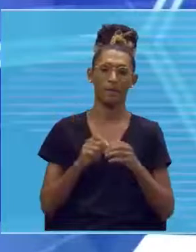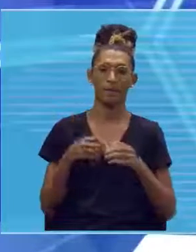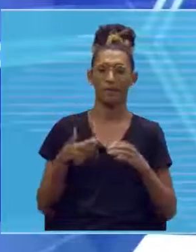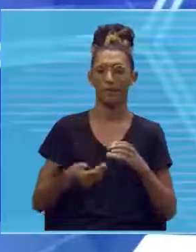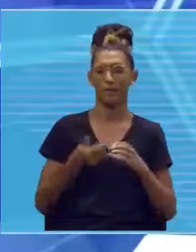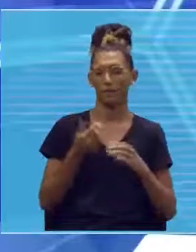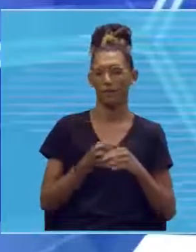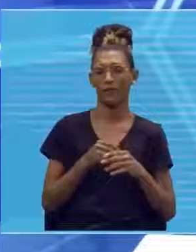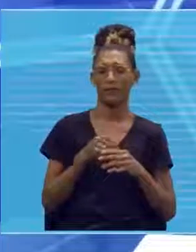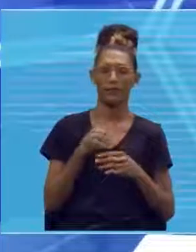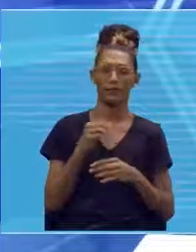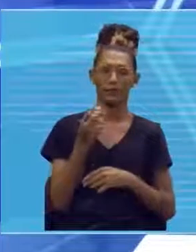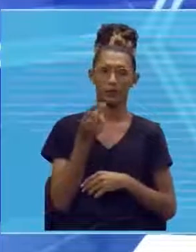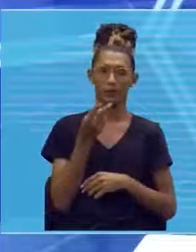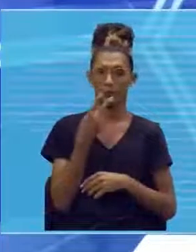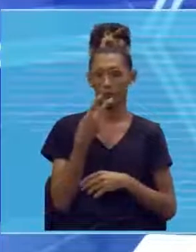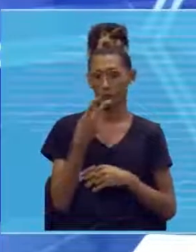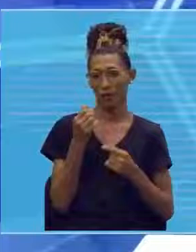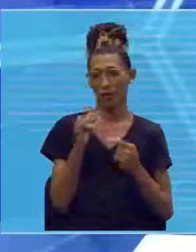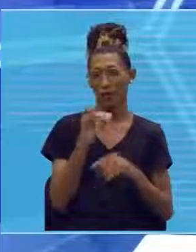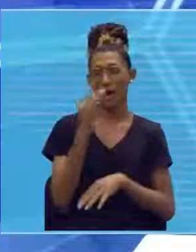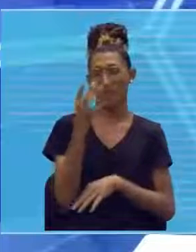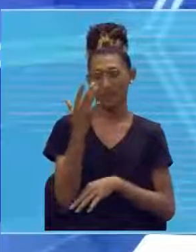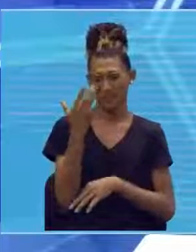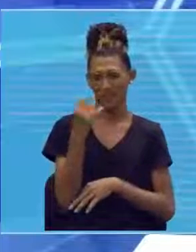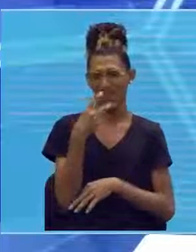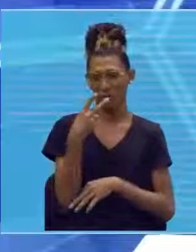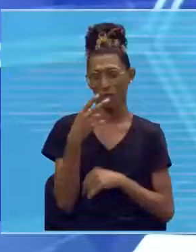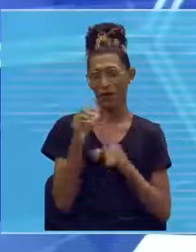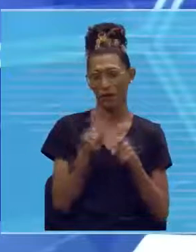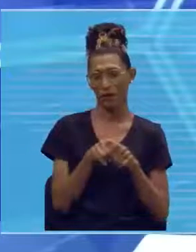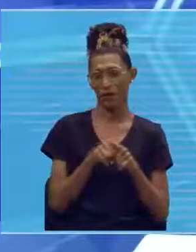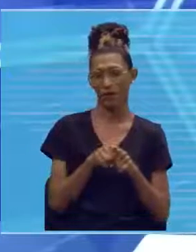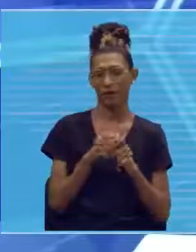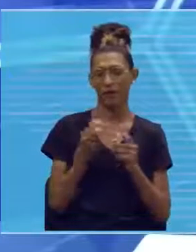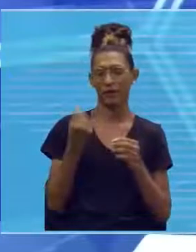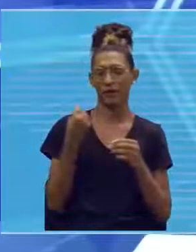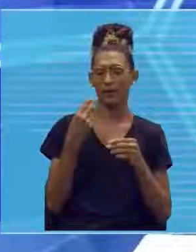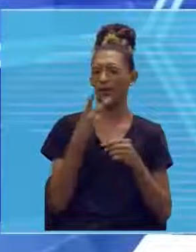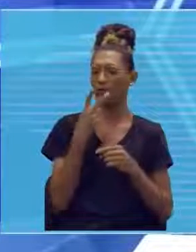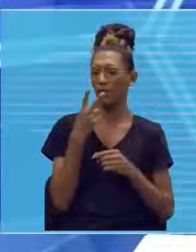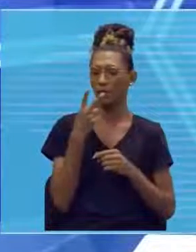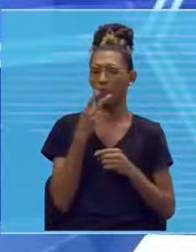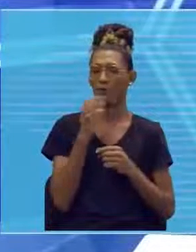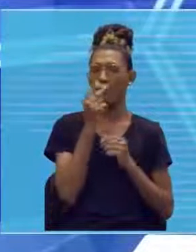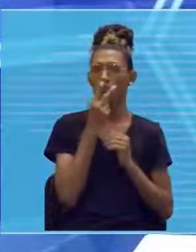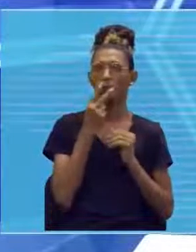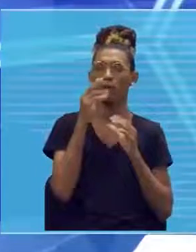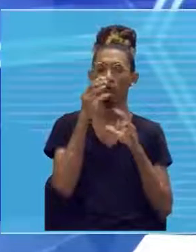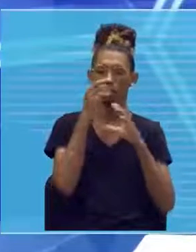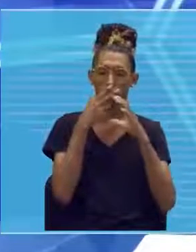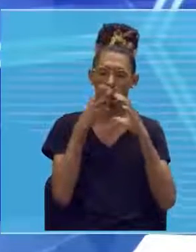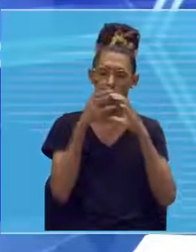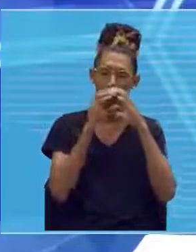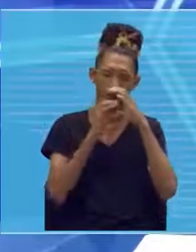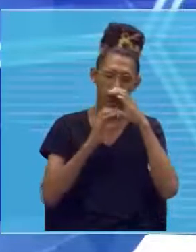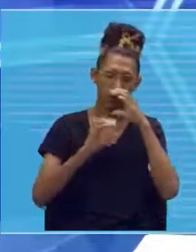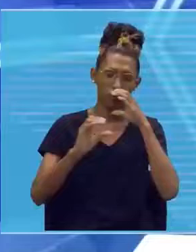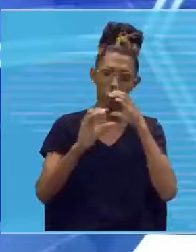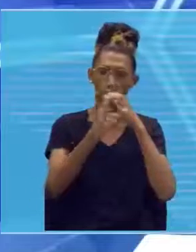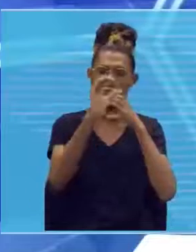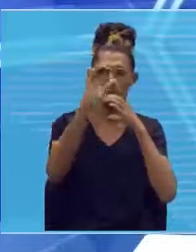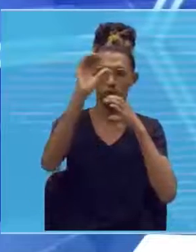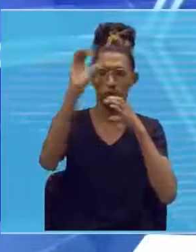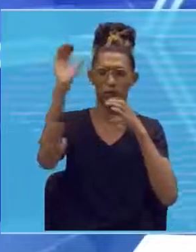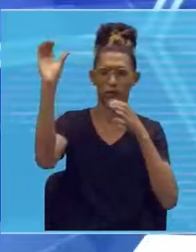o tabaco para quem não sabe é uma planta né acendeu o cigarro e soprou a fumaça por dentro do orifício do